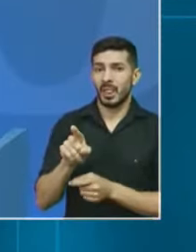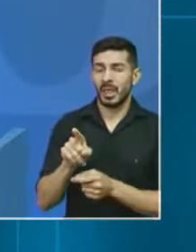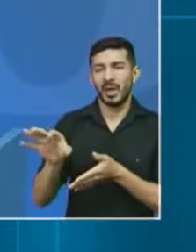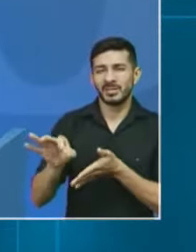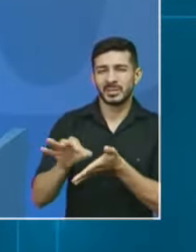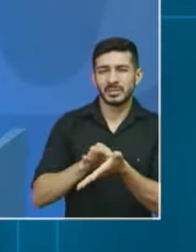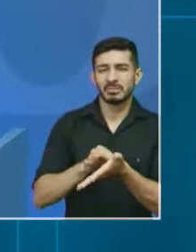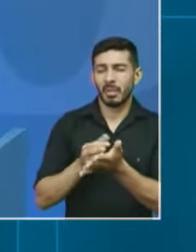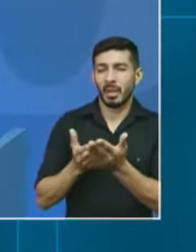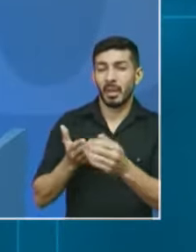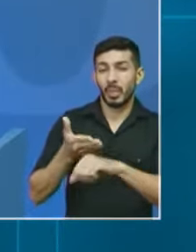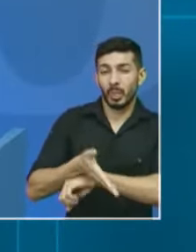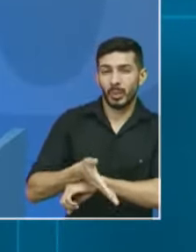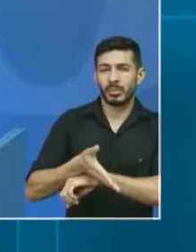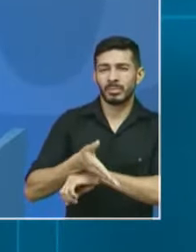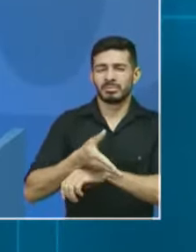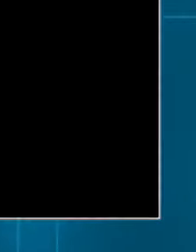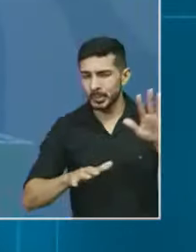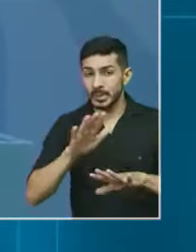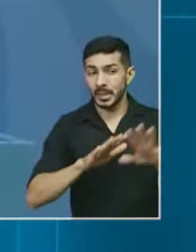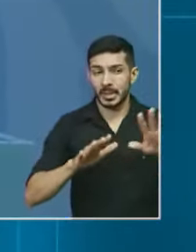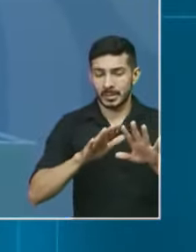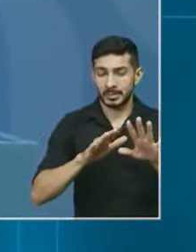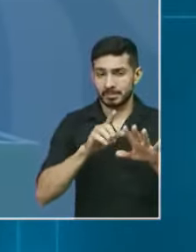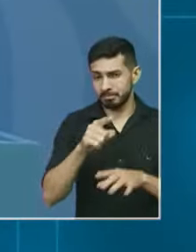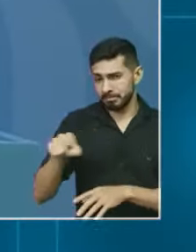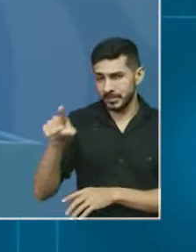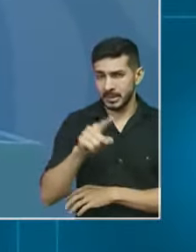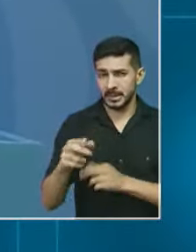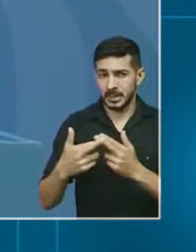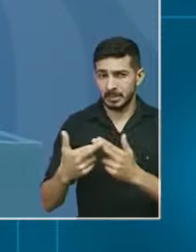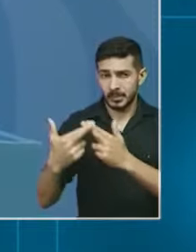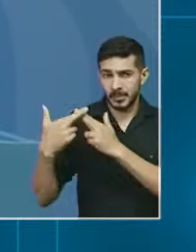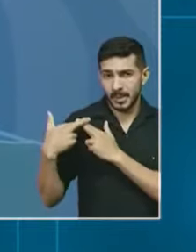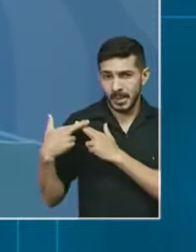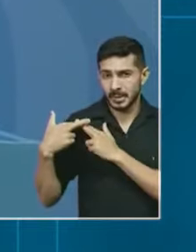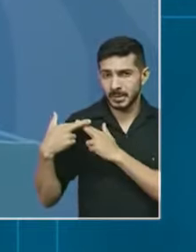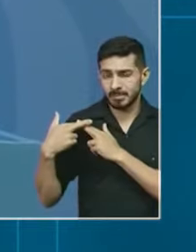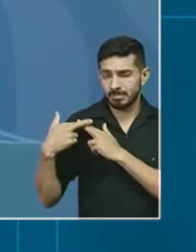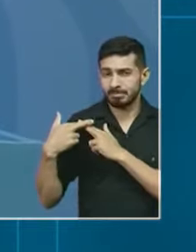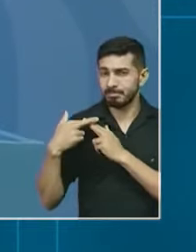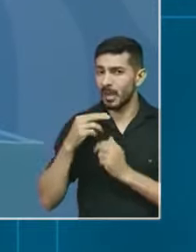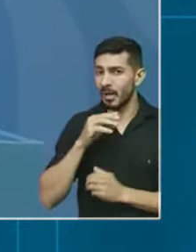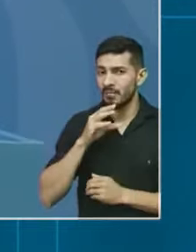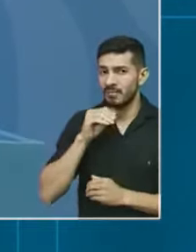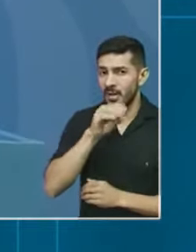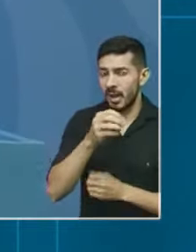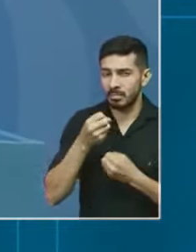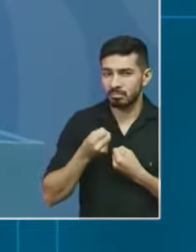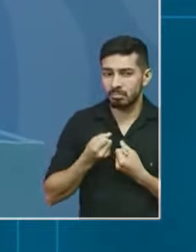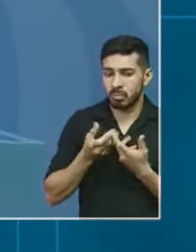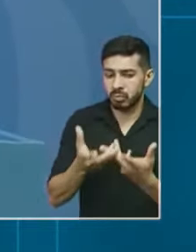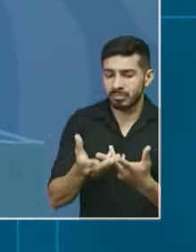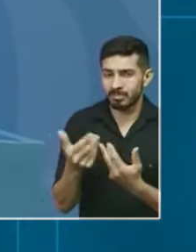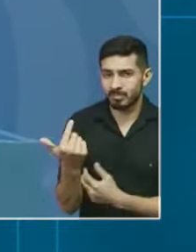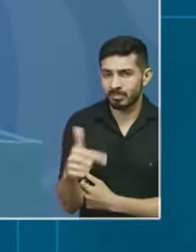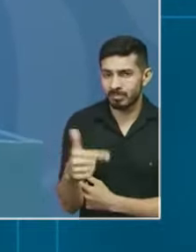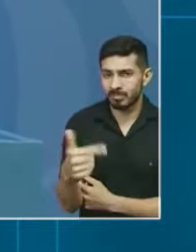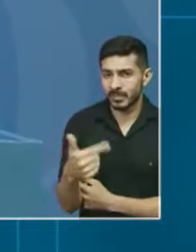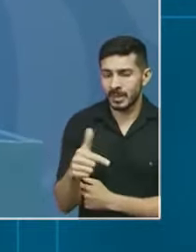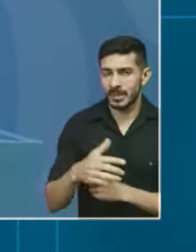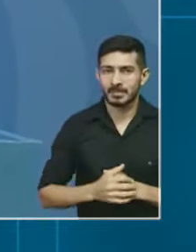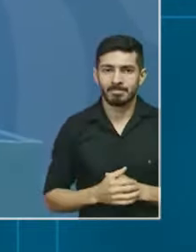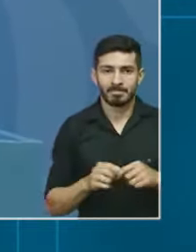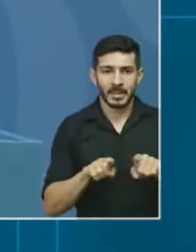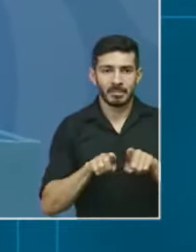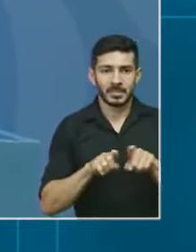né? É uma disputa que a gente sabe que tem lideranças nacionais influentes nesse processo, como o próprio